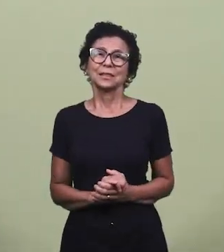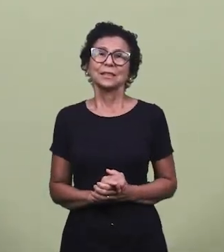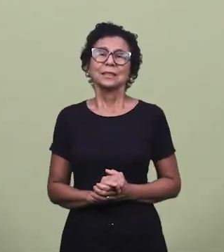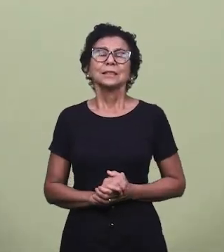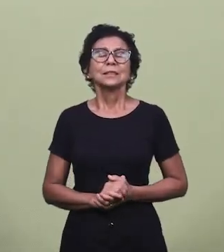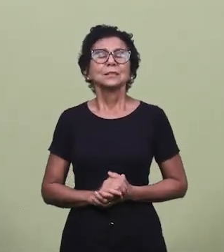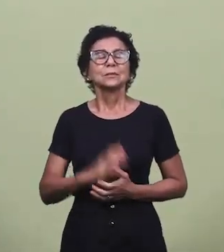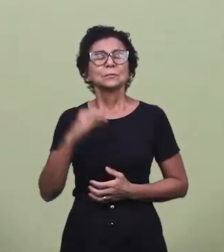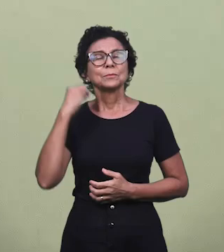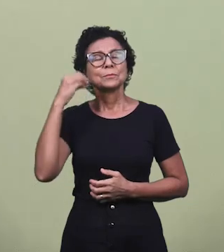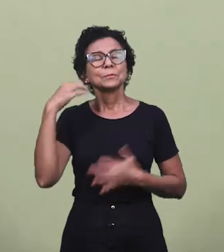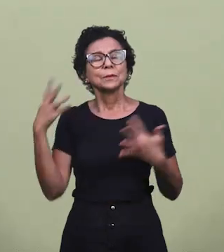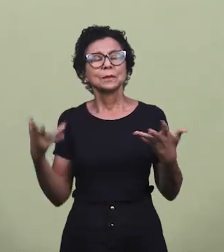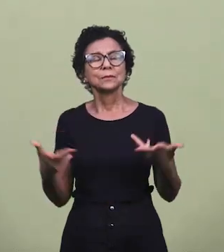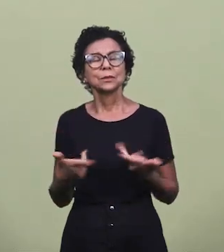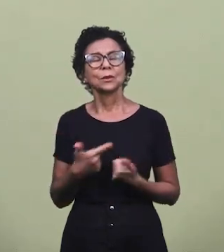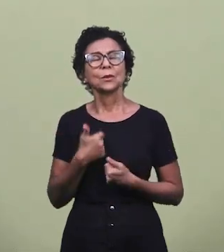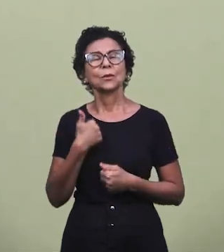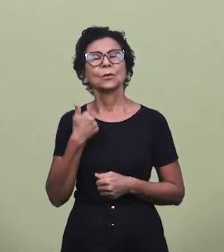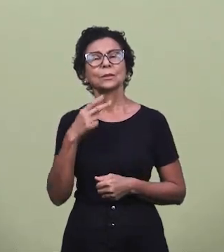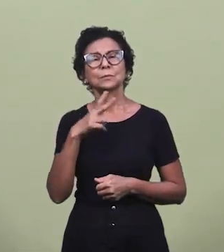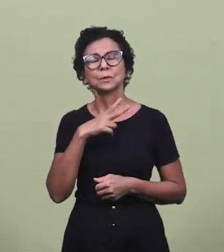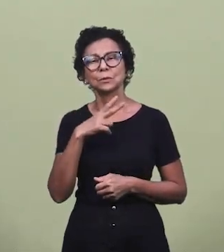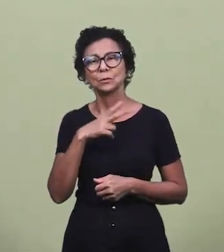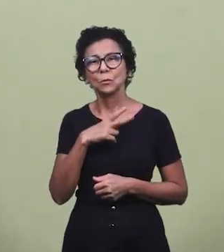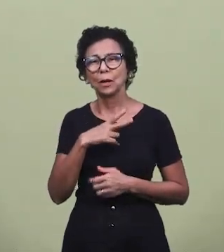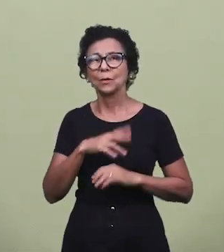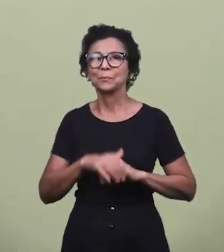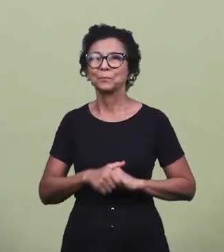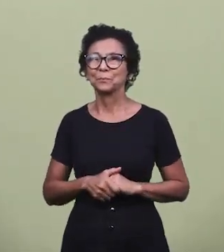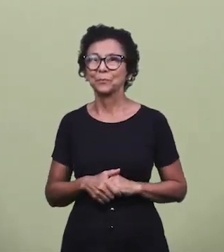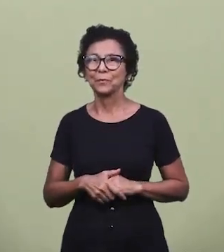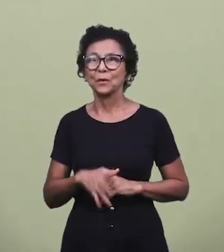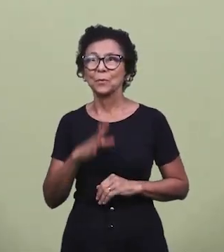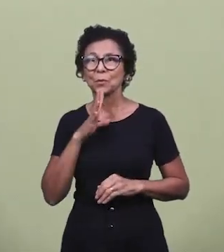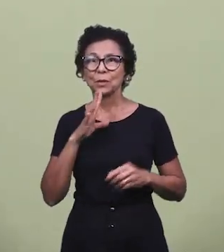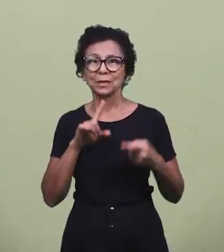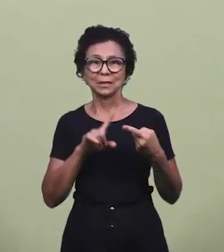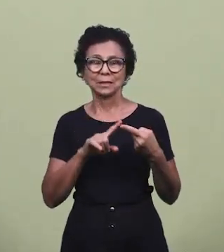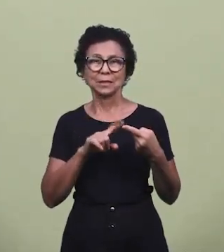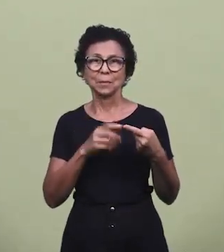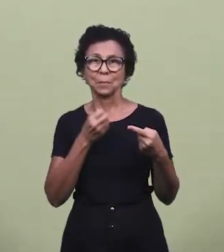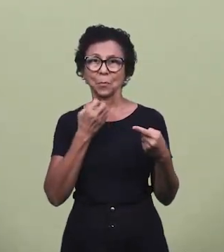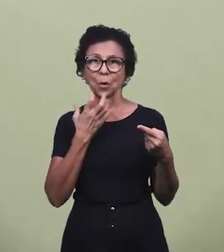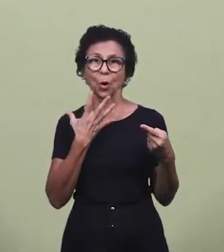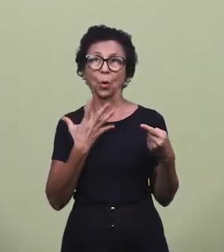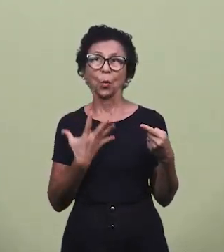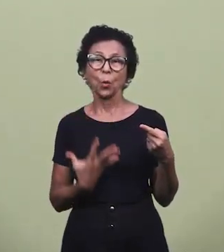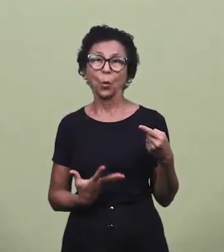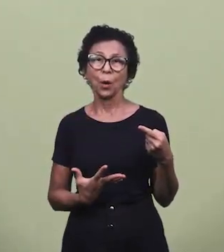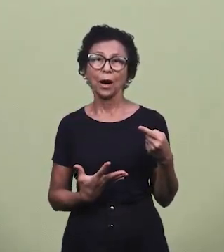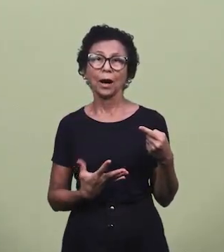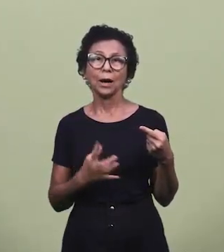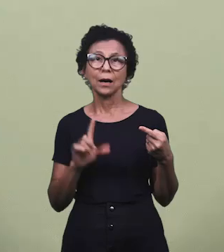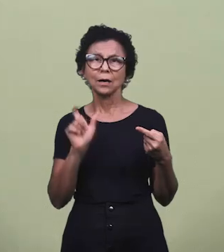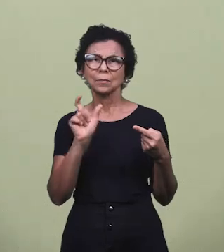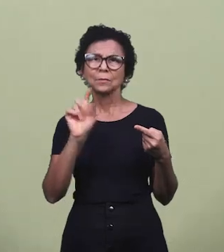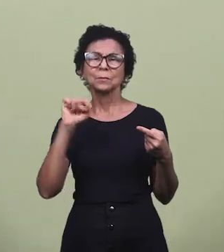experiência maravilhosa. Nós vamos conhecer qual é a boa, qual é a segunda palavra, depois de